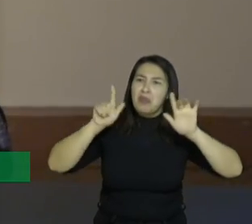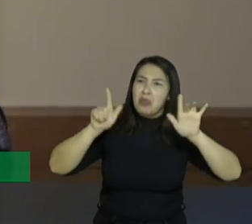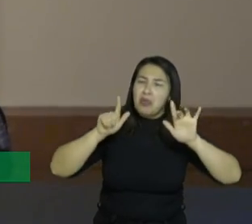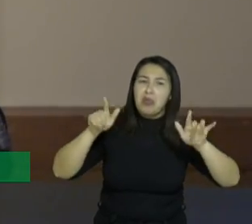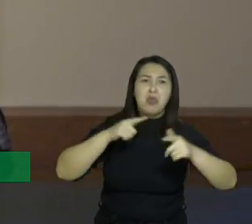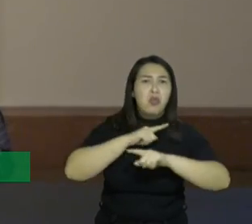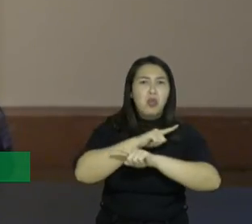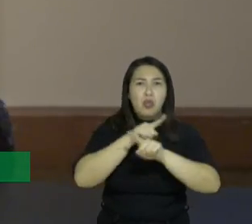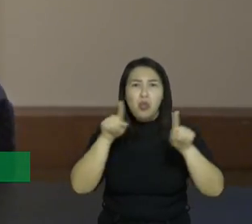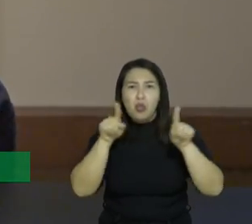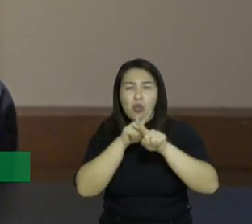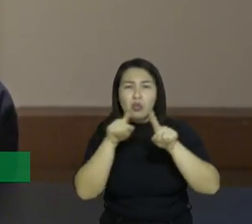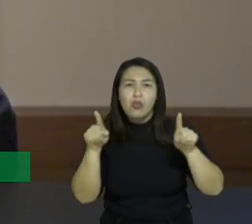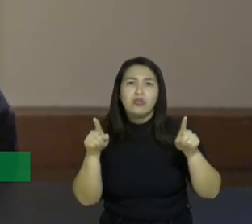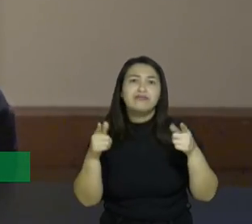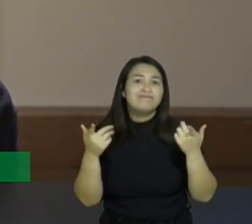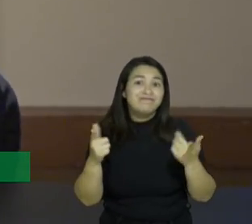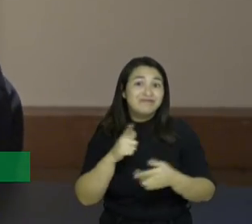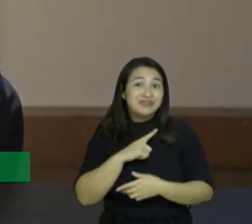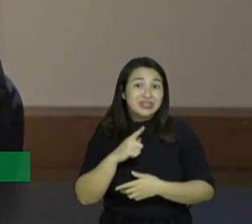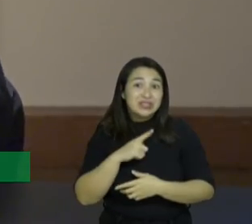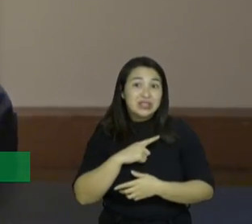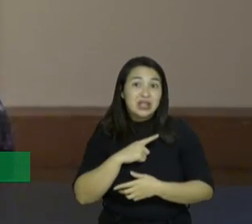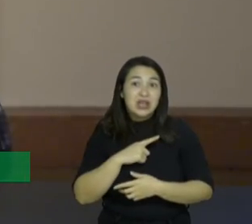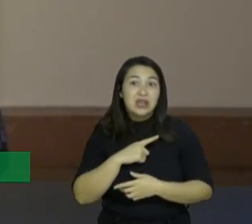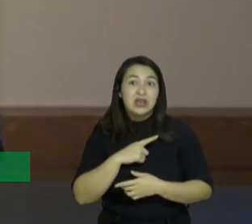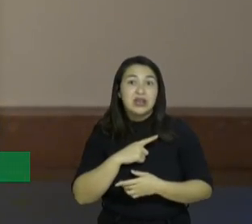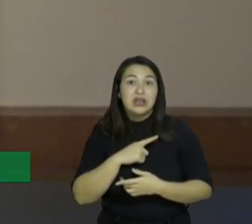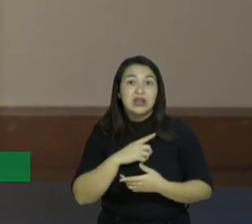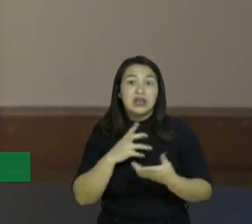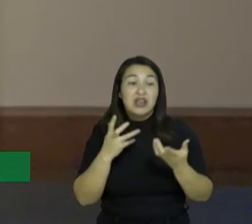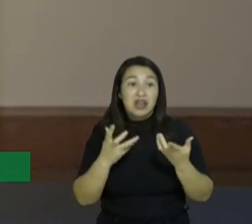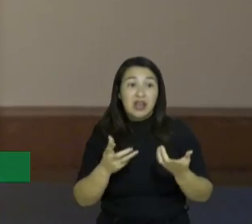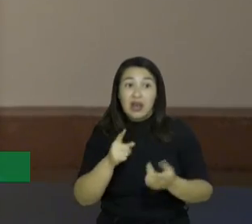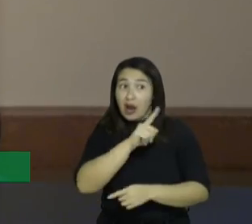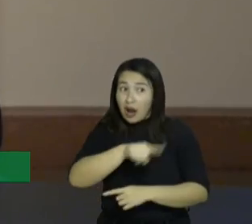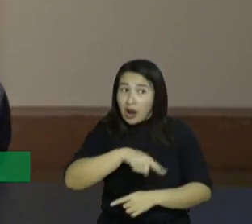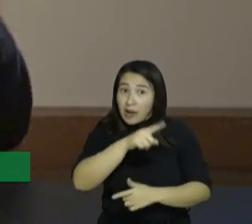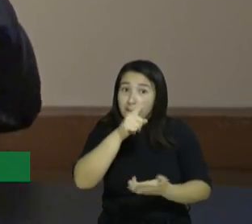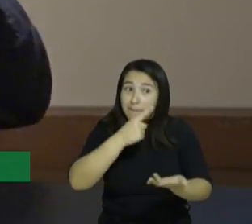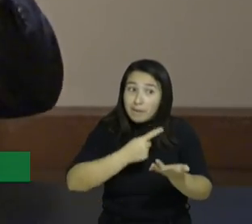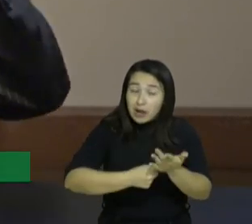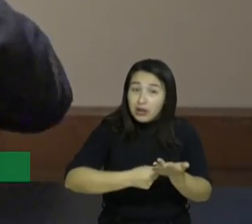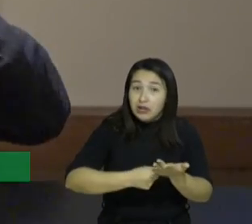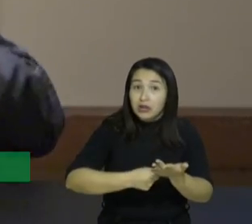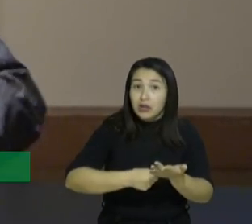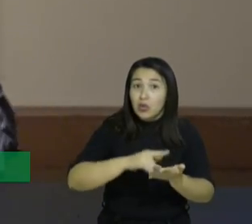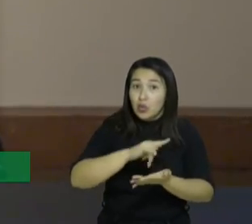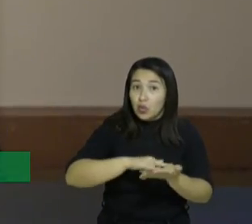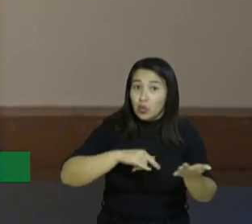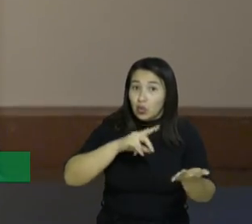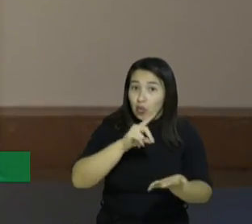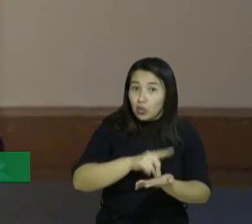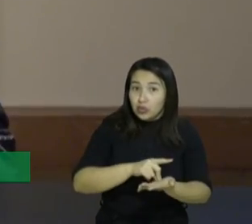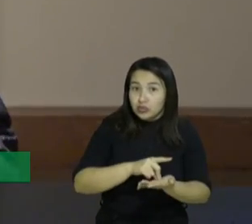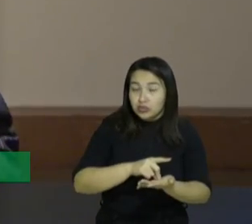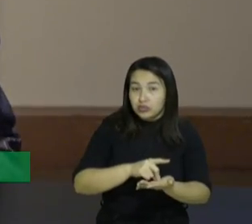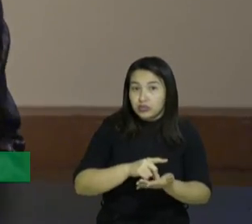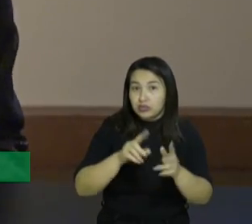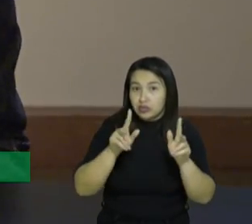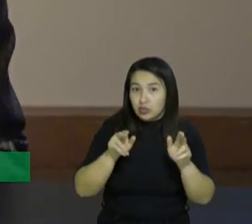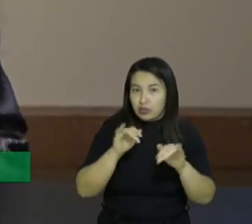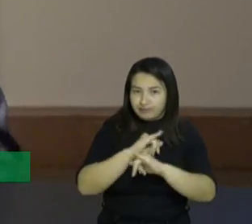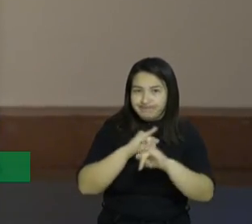eh efetivamente ameaçando vetá-lo né e em sua forma atual ou seja na forma que que foi